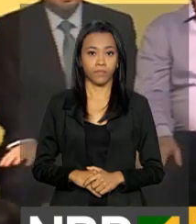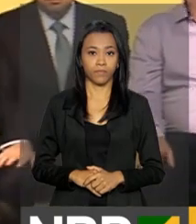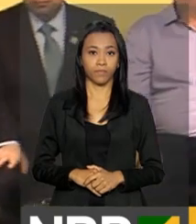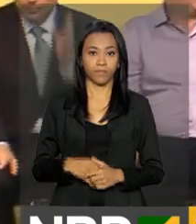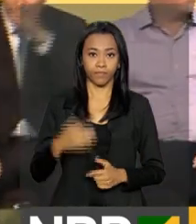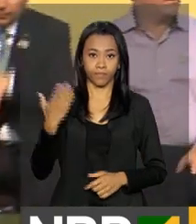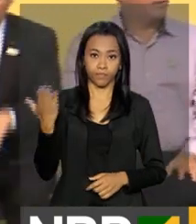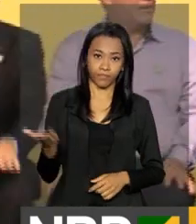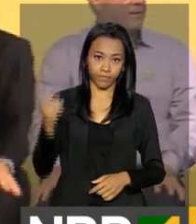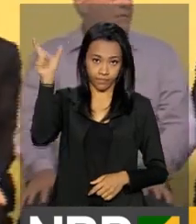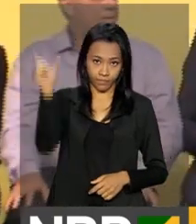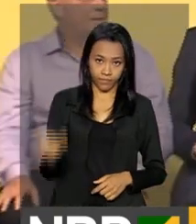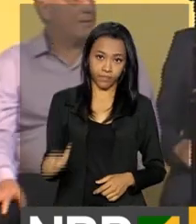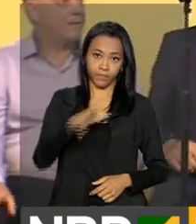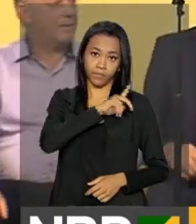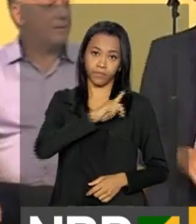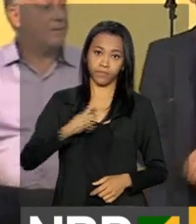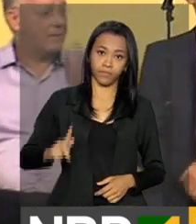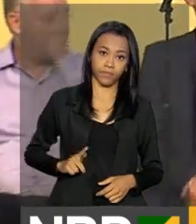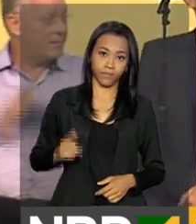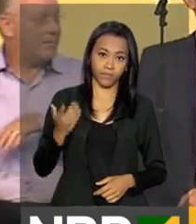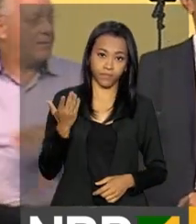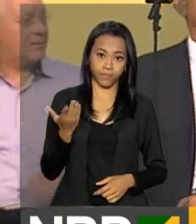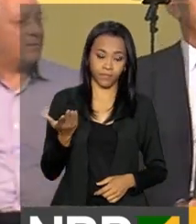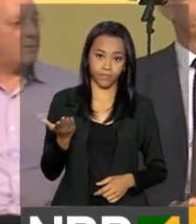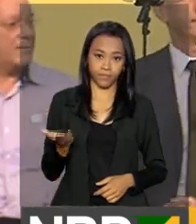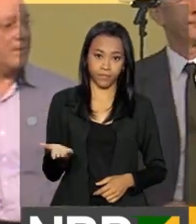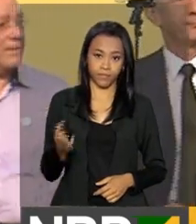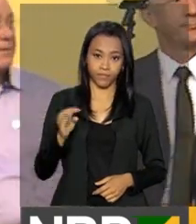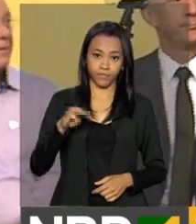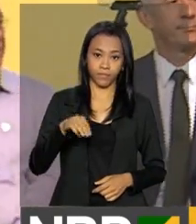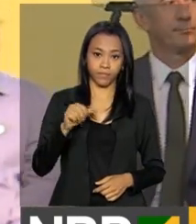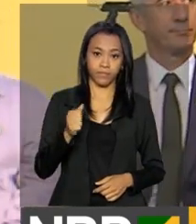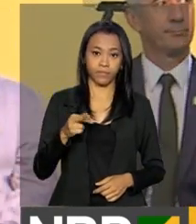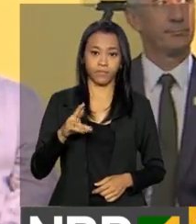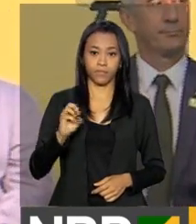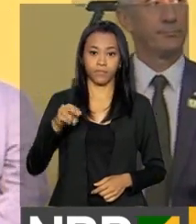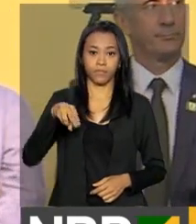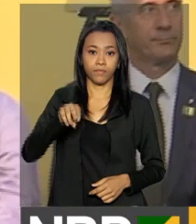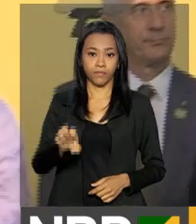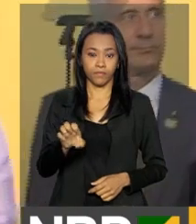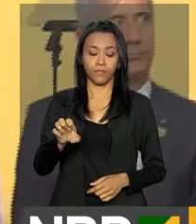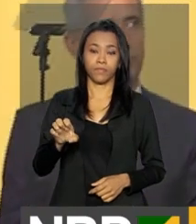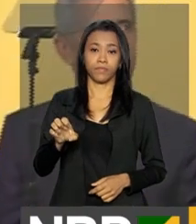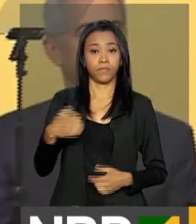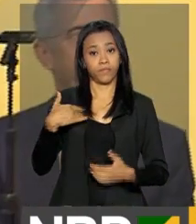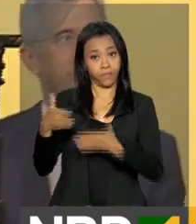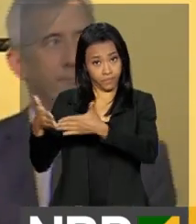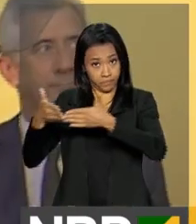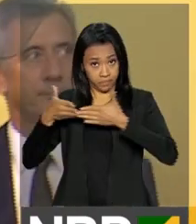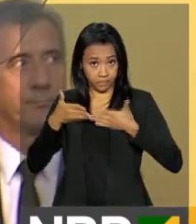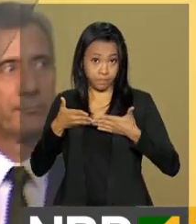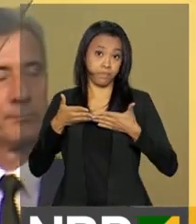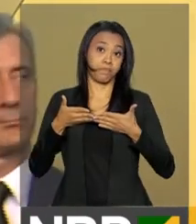Governador Marconi Perillo, eu vou pedir licença para